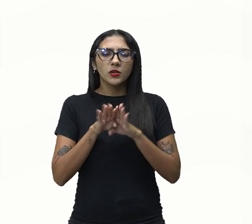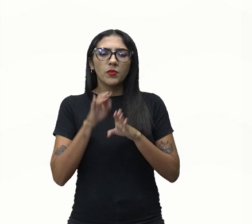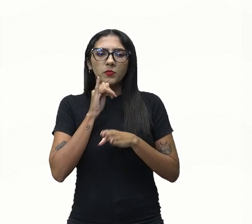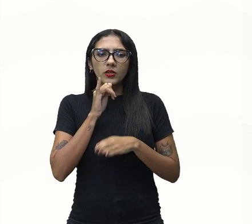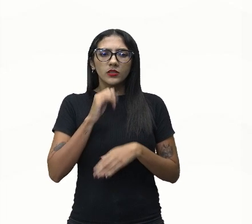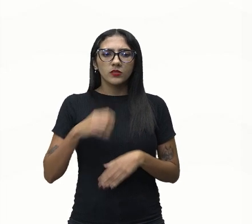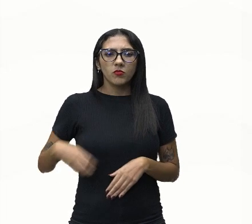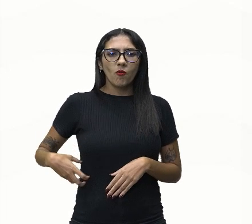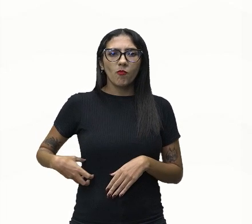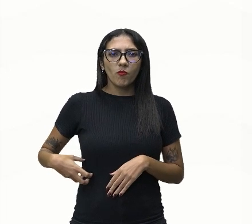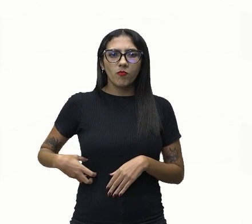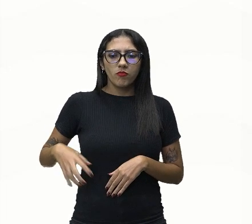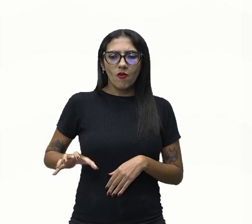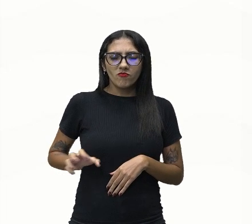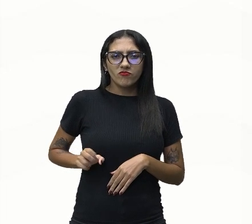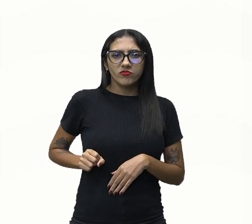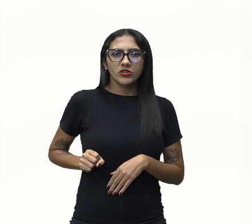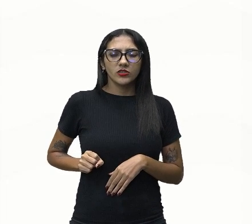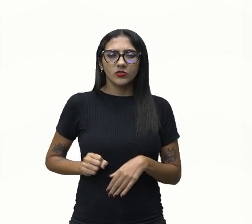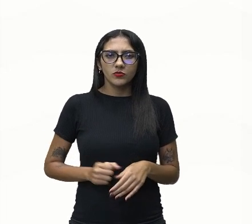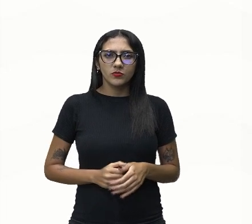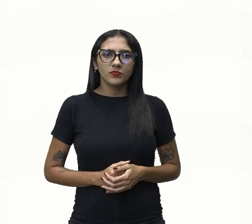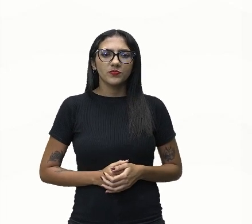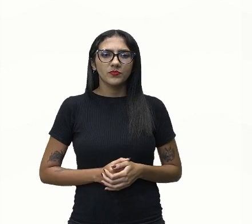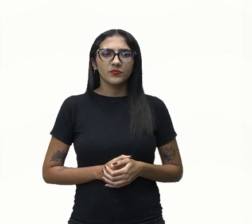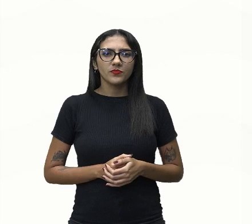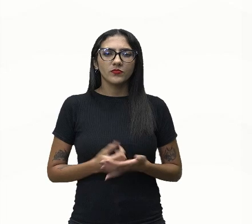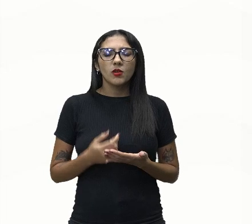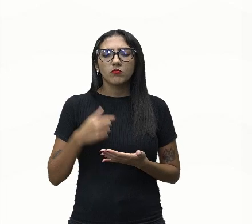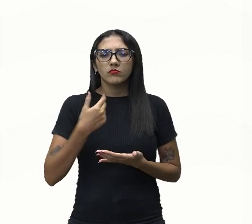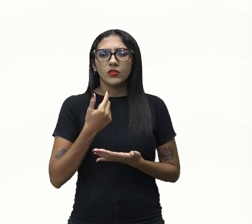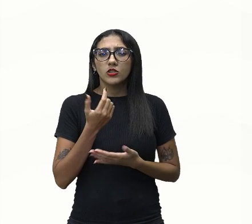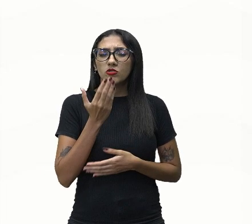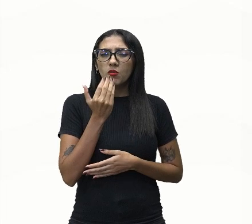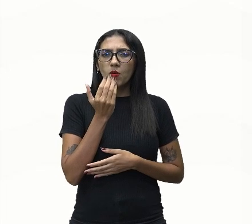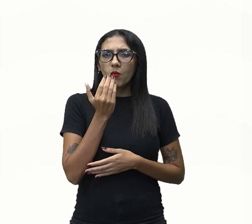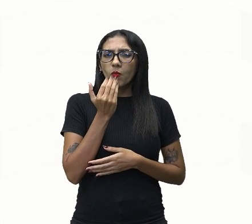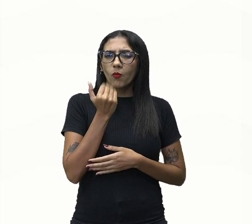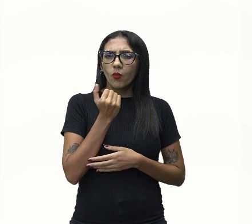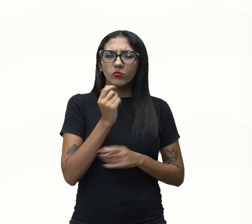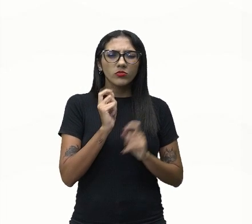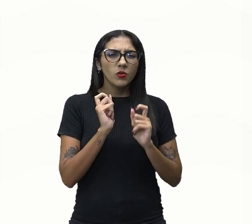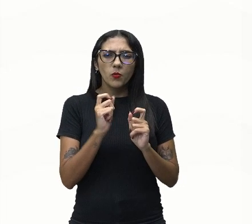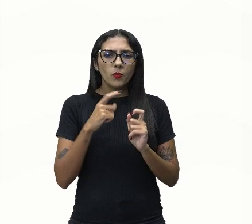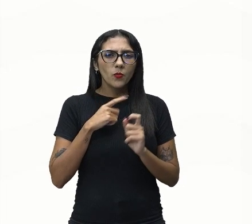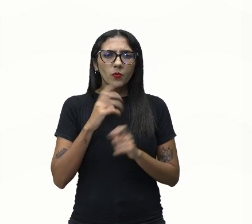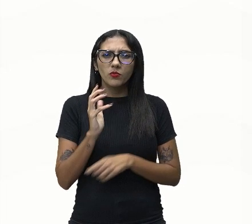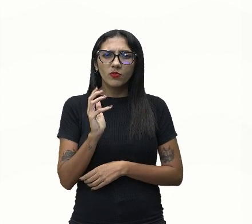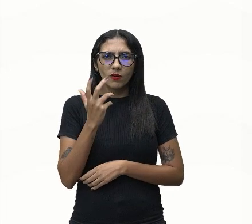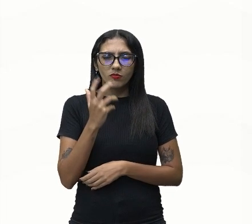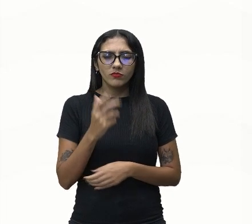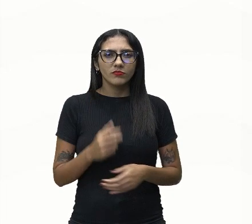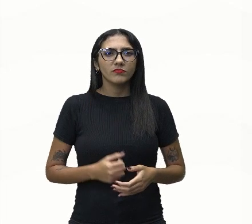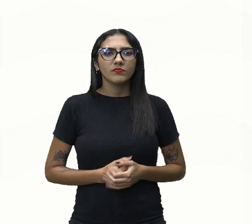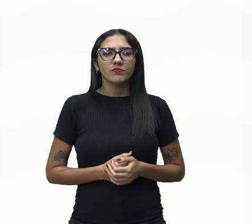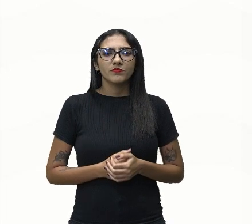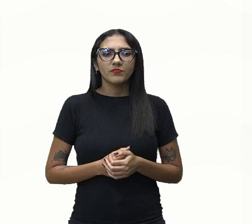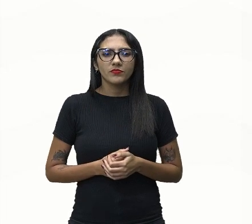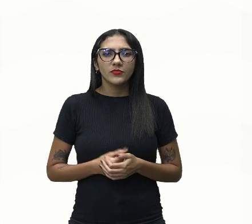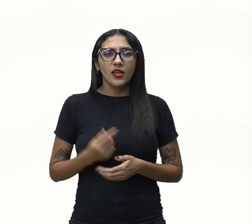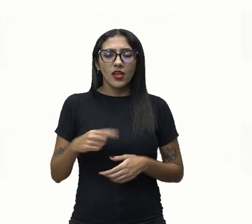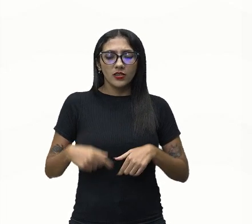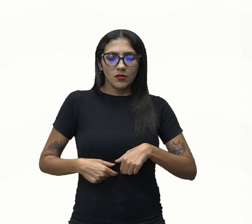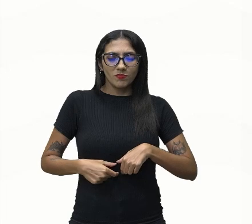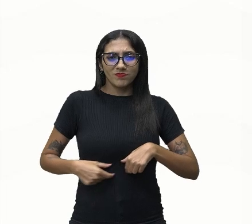forma de glicogênio. Então, quando nós nos alimentamos, o que acontece? A glândula mista,